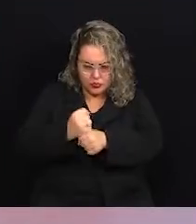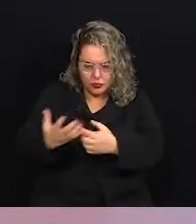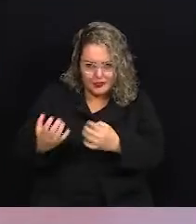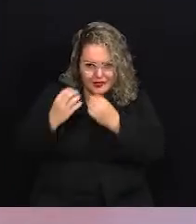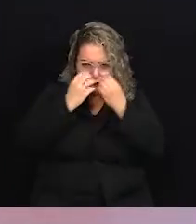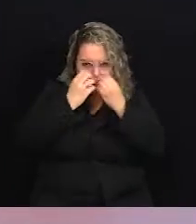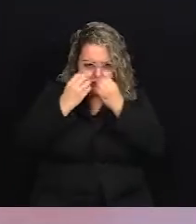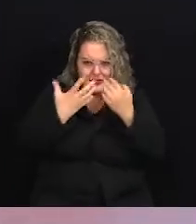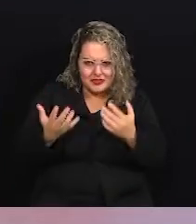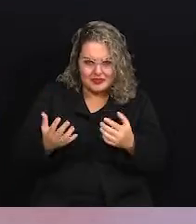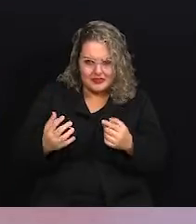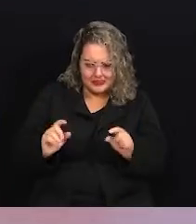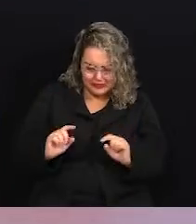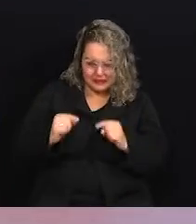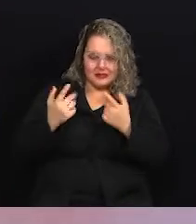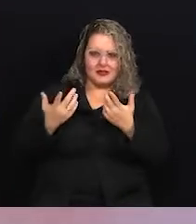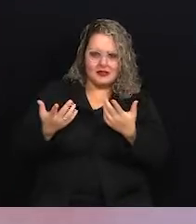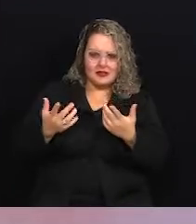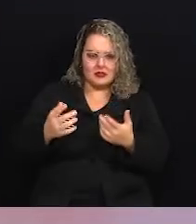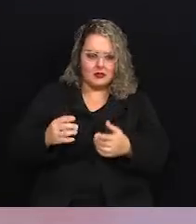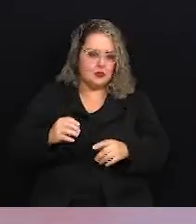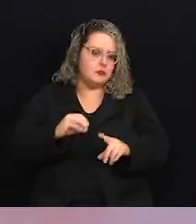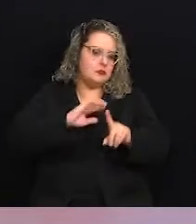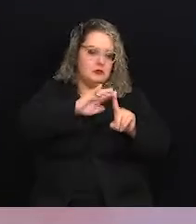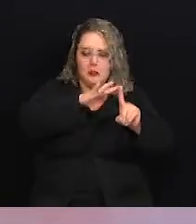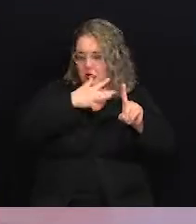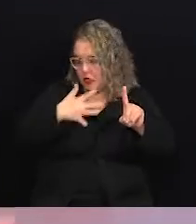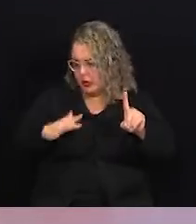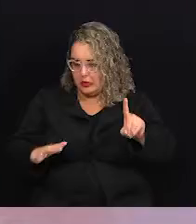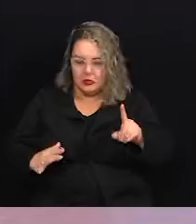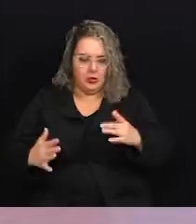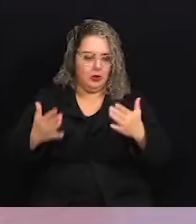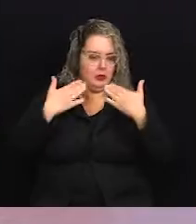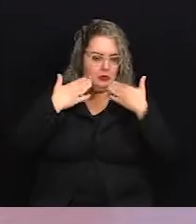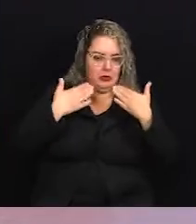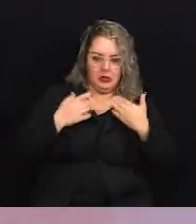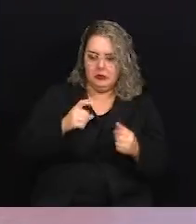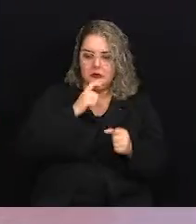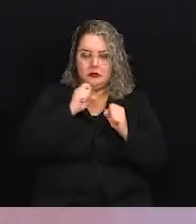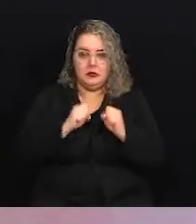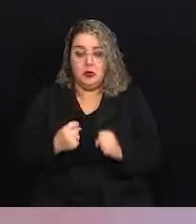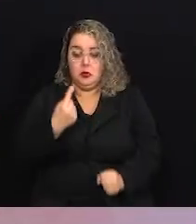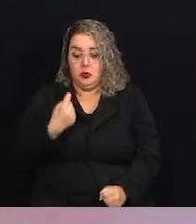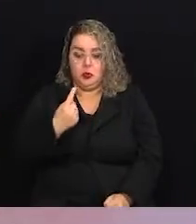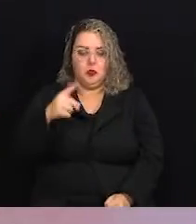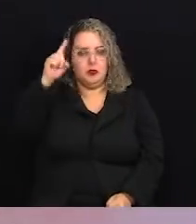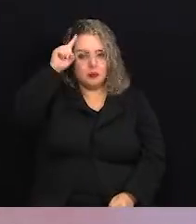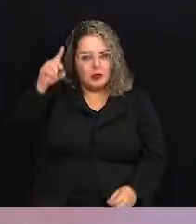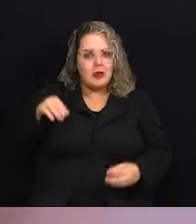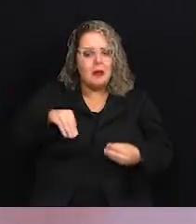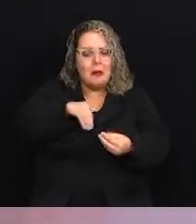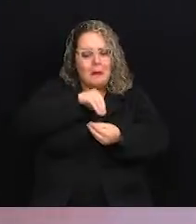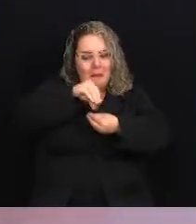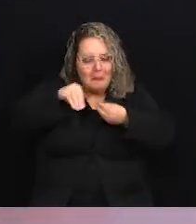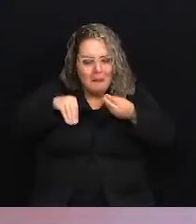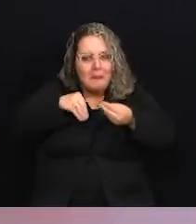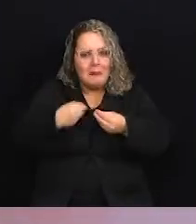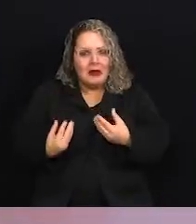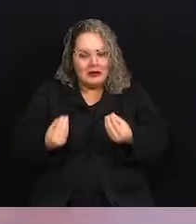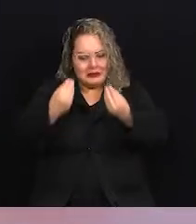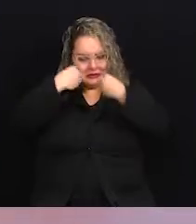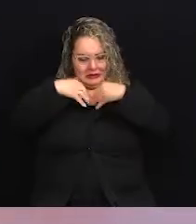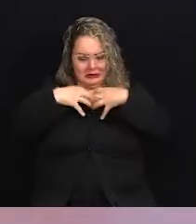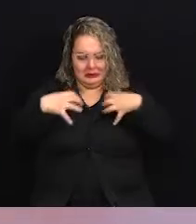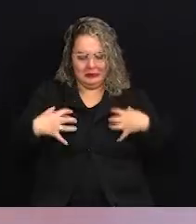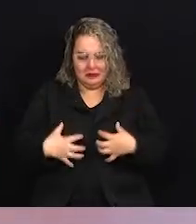né? No mesmo dia, é outono, inverno, verão, isso tudo também mexe com a pessoa que